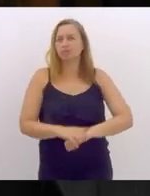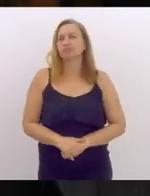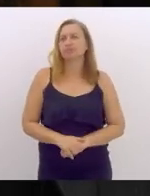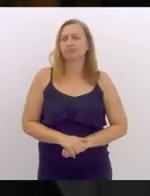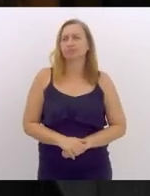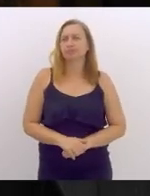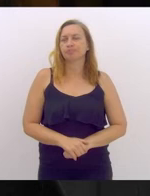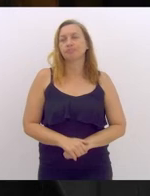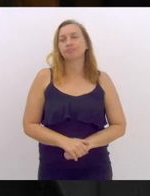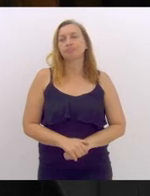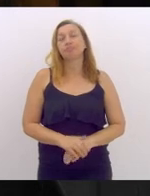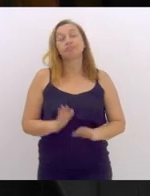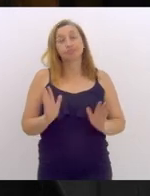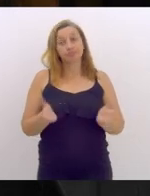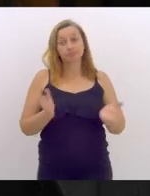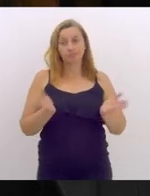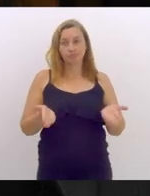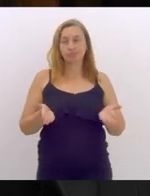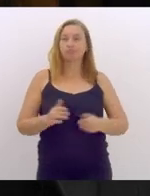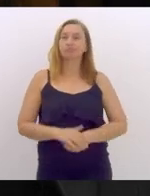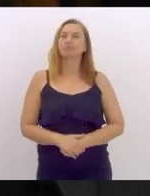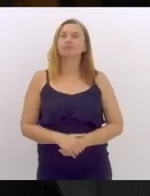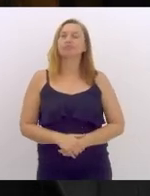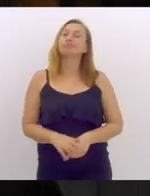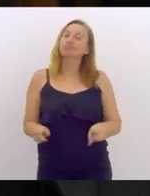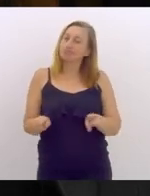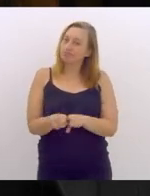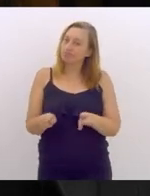façamos essa conta também